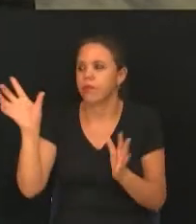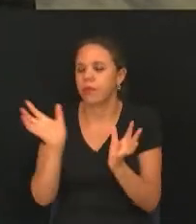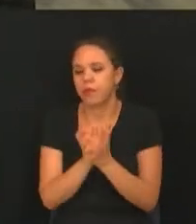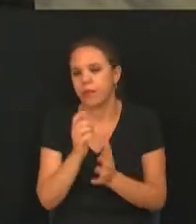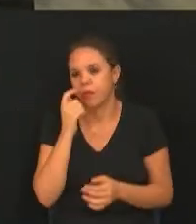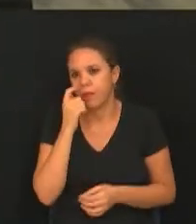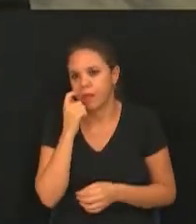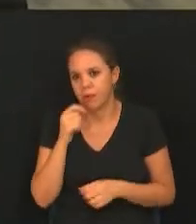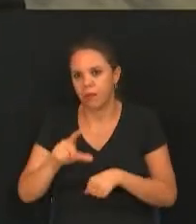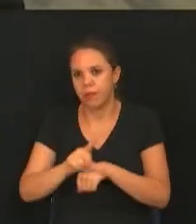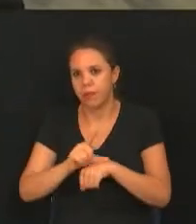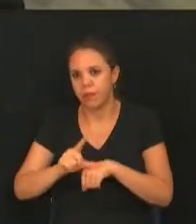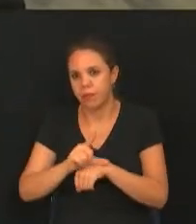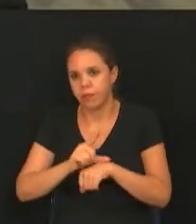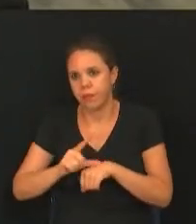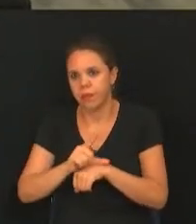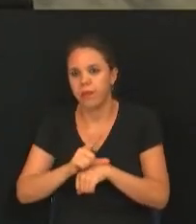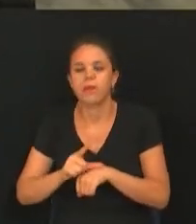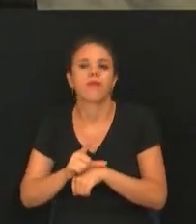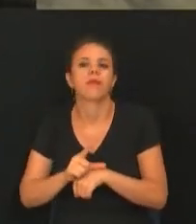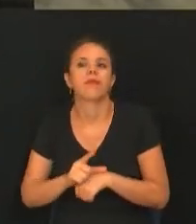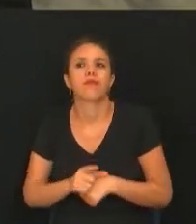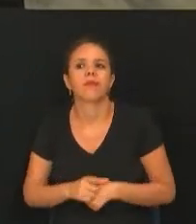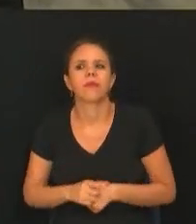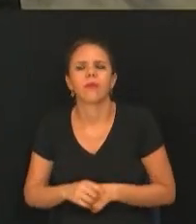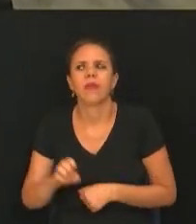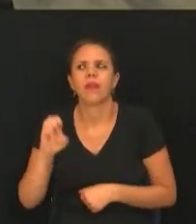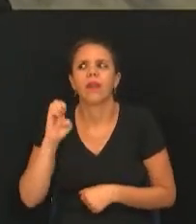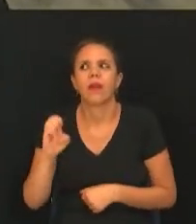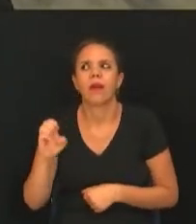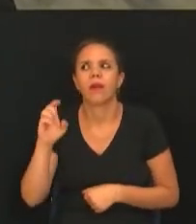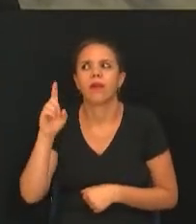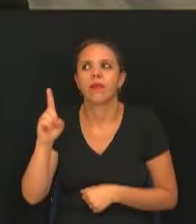da legislação edilícia. Explica para a gente.